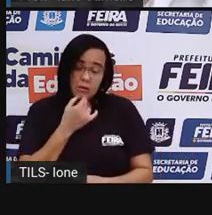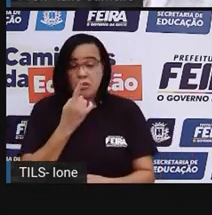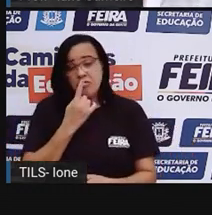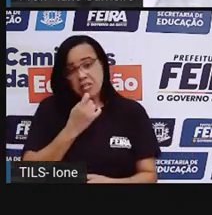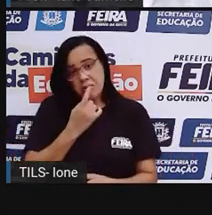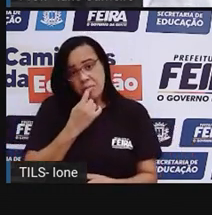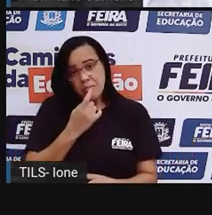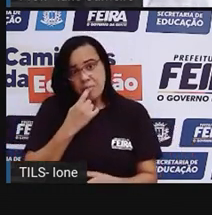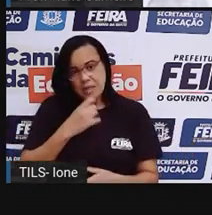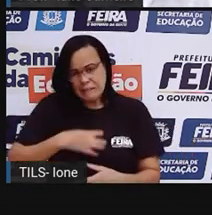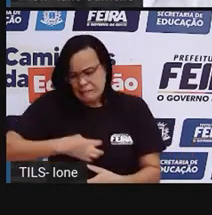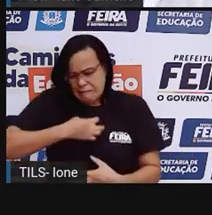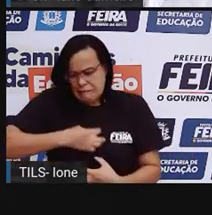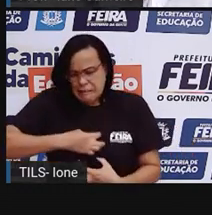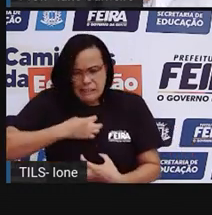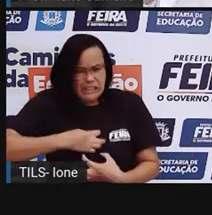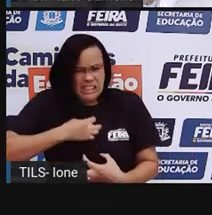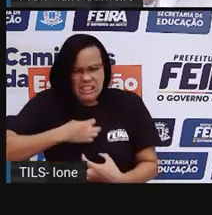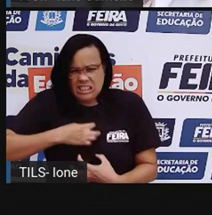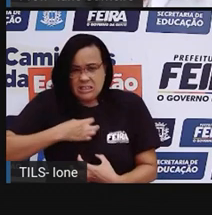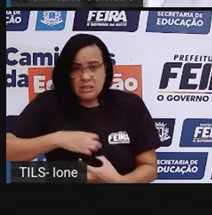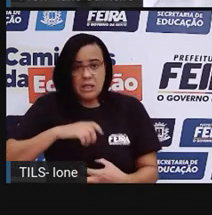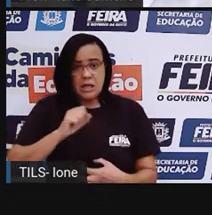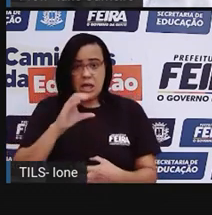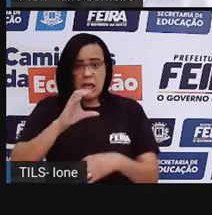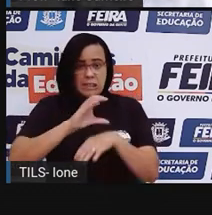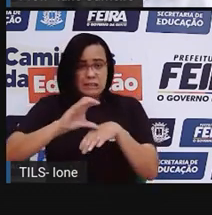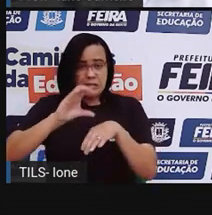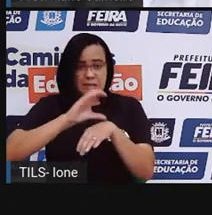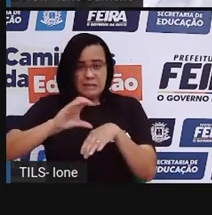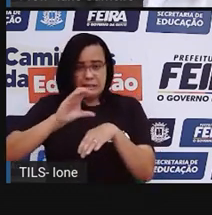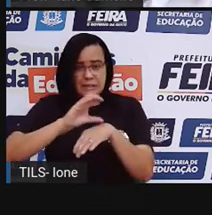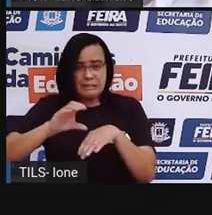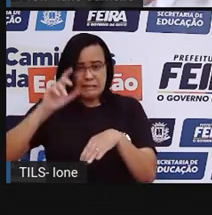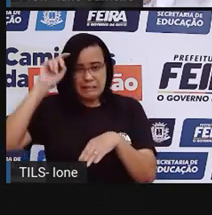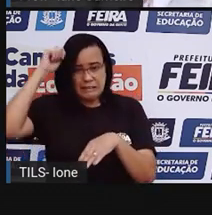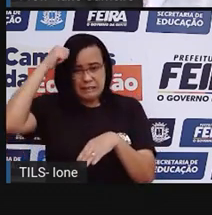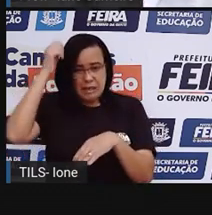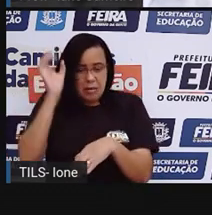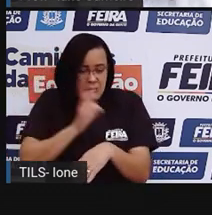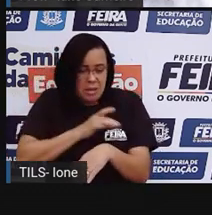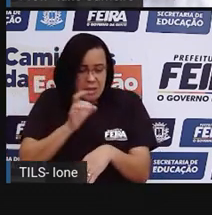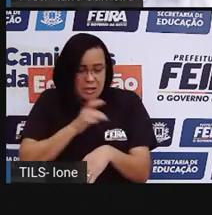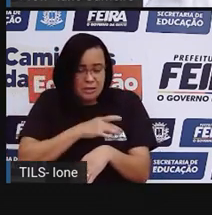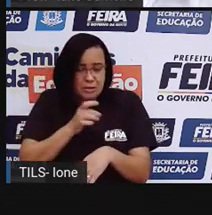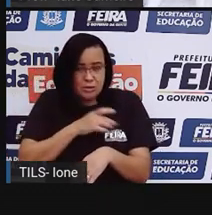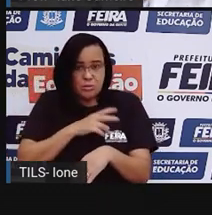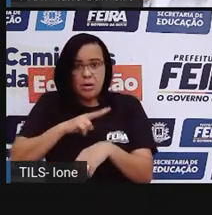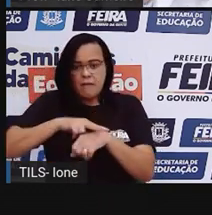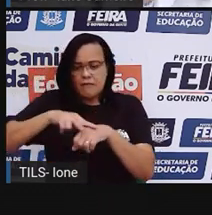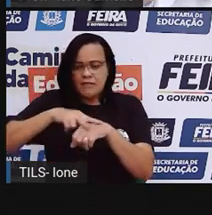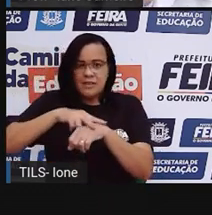Vermelho, raiva. Cinza, medo. Verde, calma.